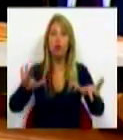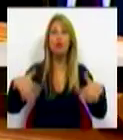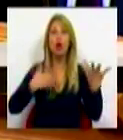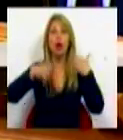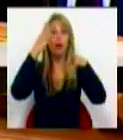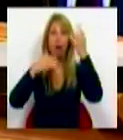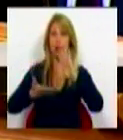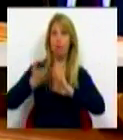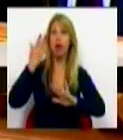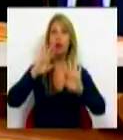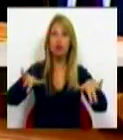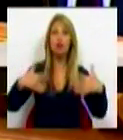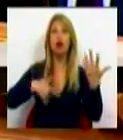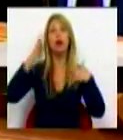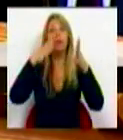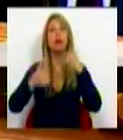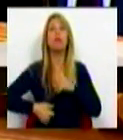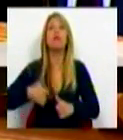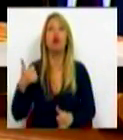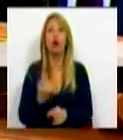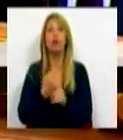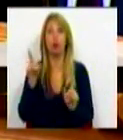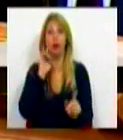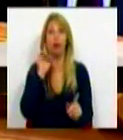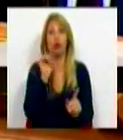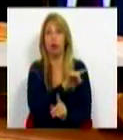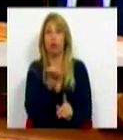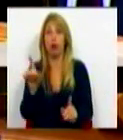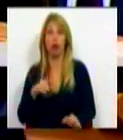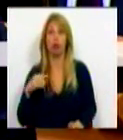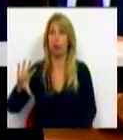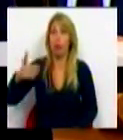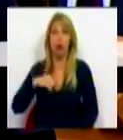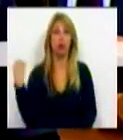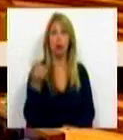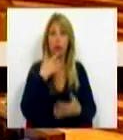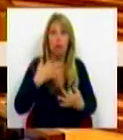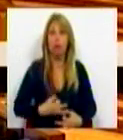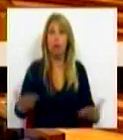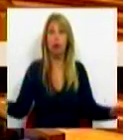melhor, porque isso é importante para eles, para o país e para todos nós. Obrigado.